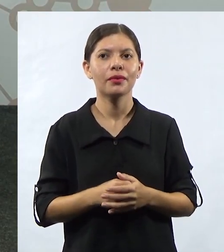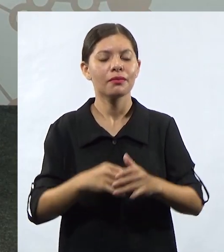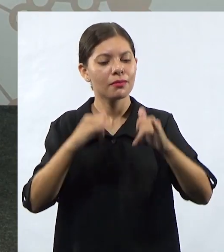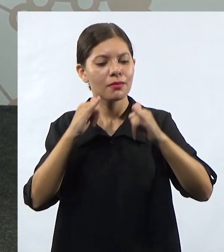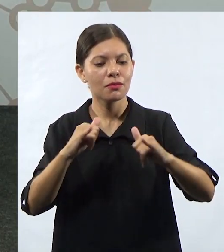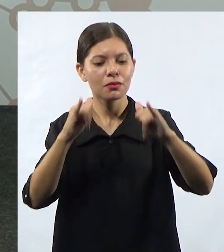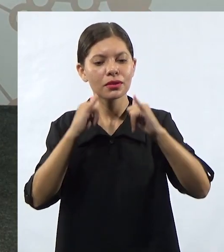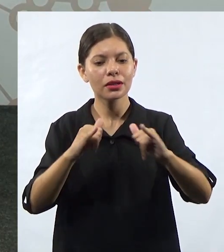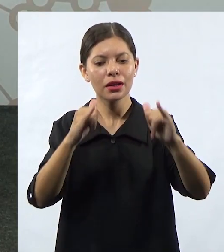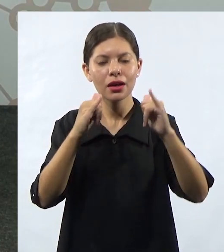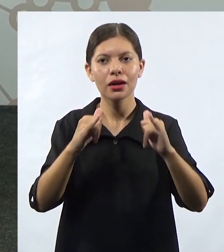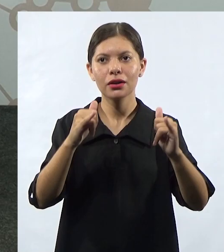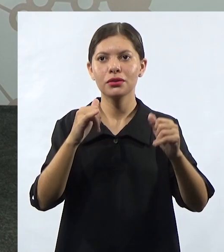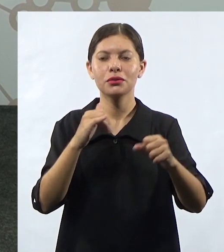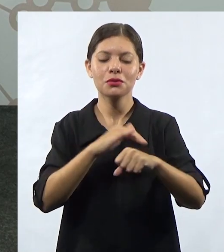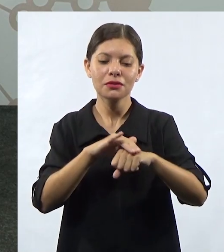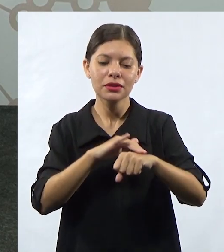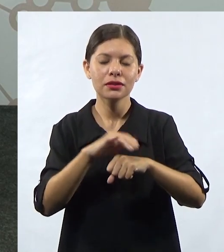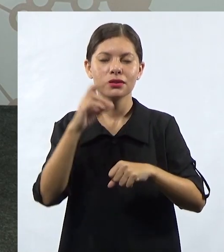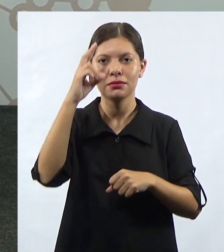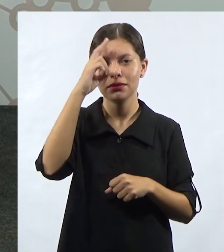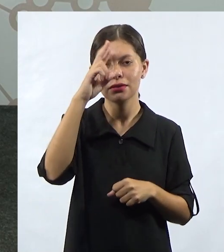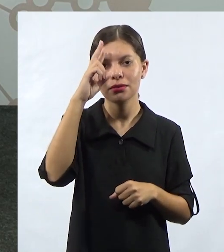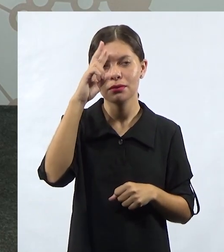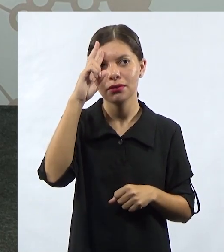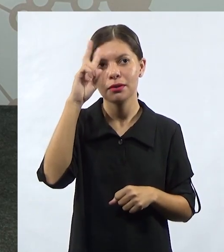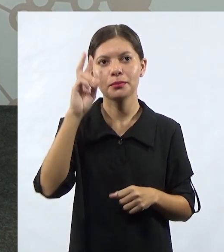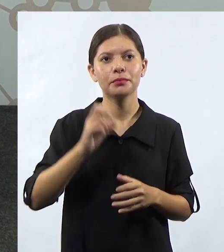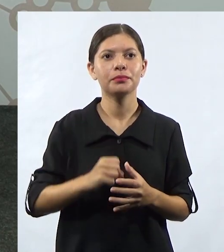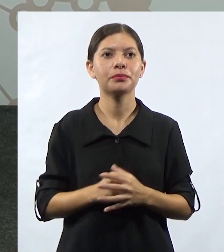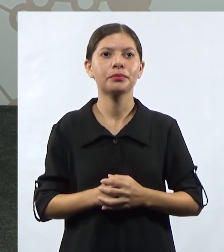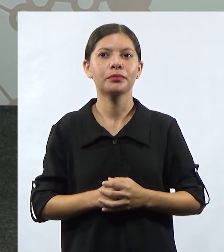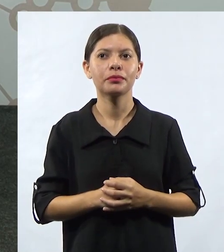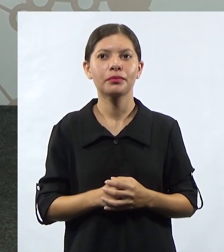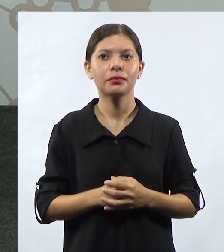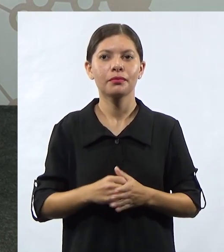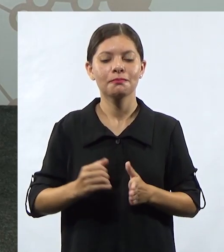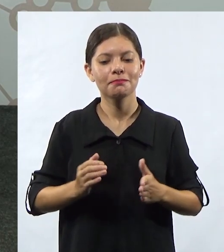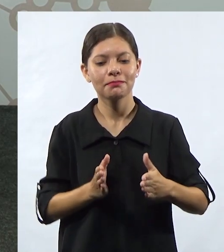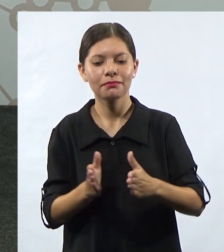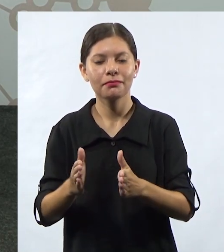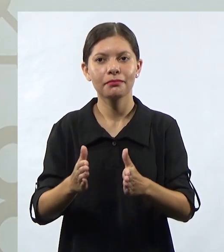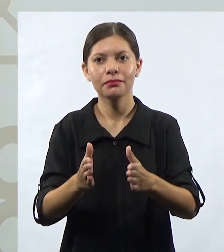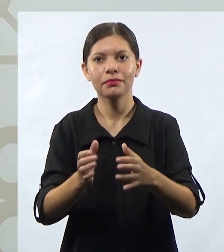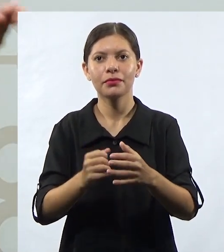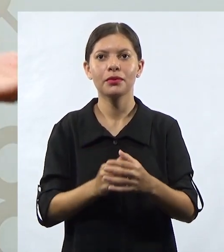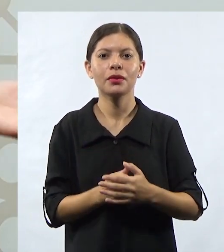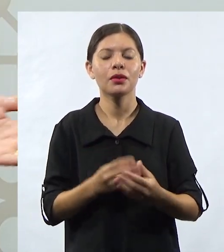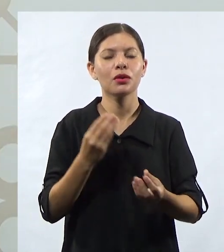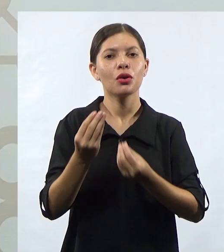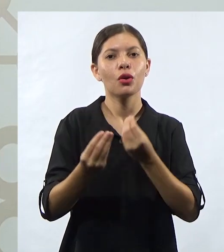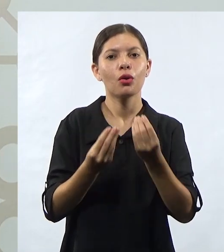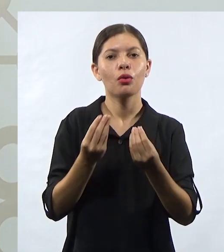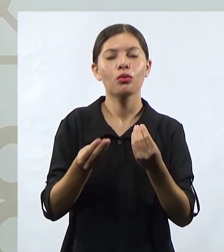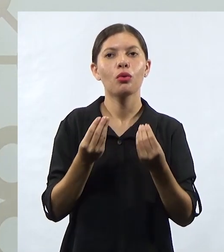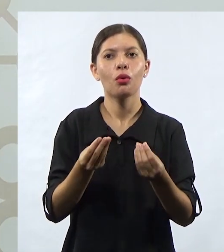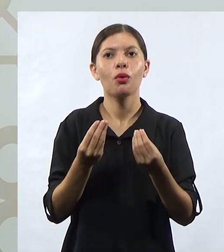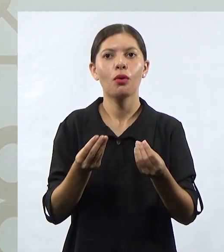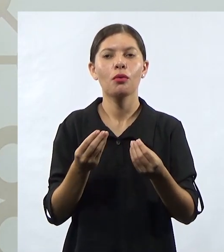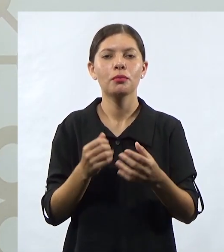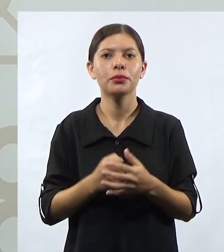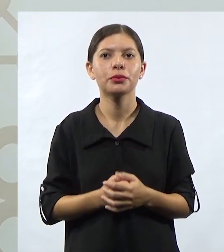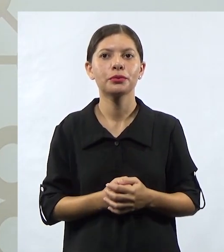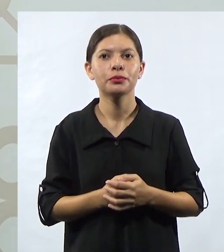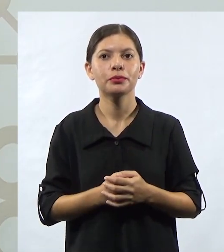de fato, uma história, né? Exatamente. E aí tem tudo a ver com jornada, por exemplo, né? Então você contar como aconteceu a